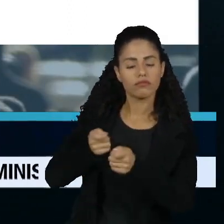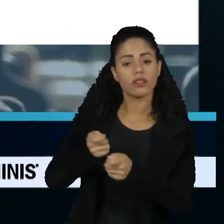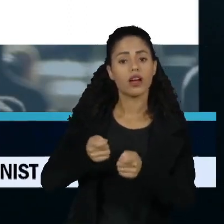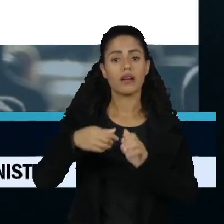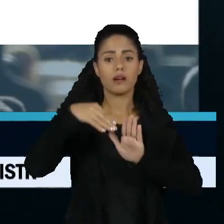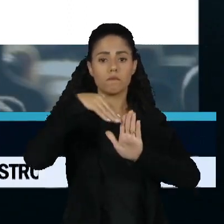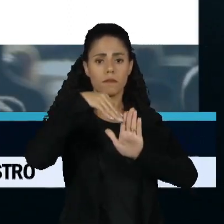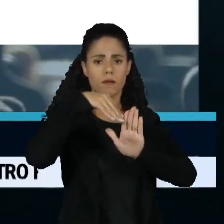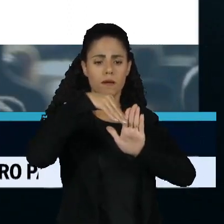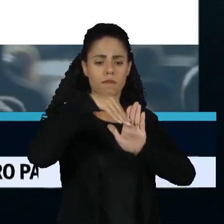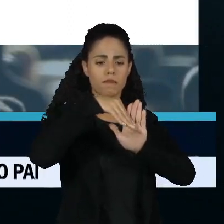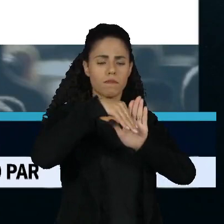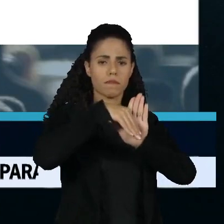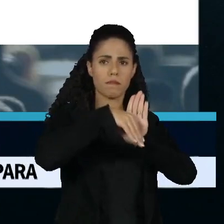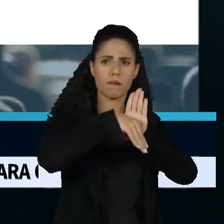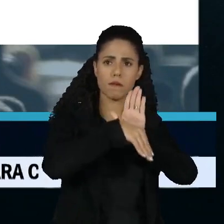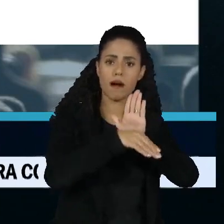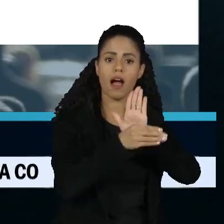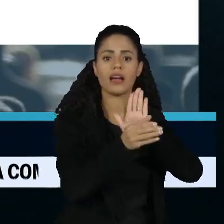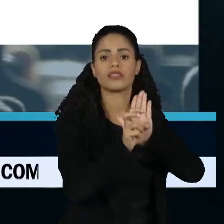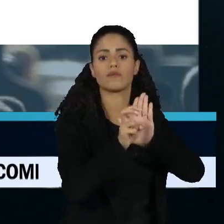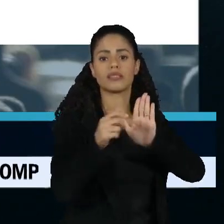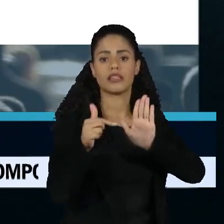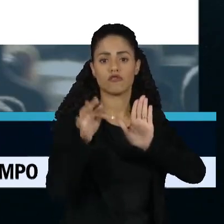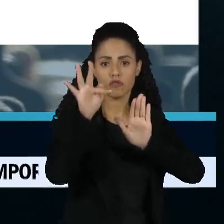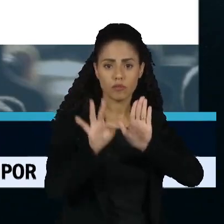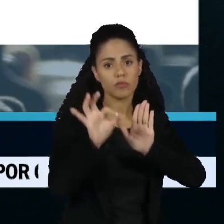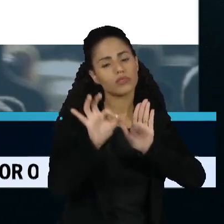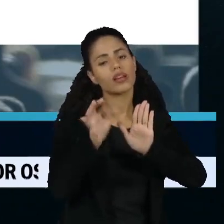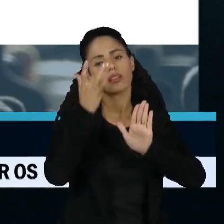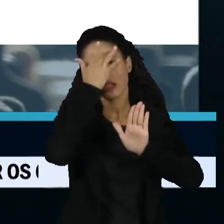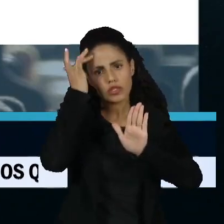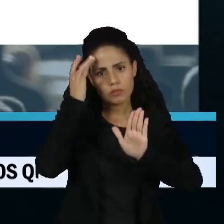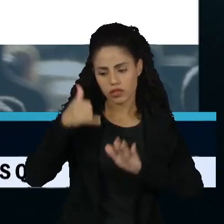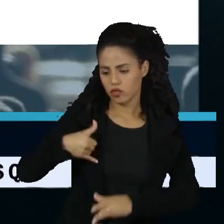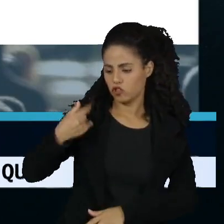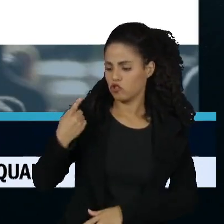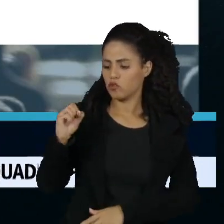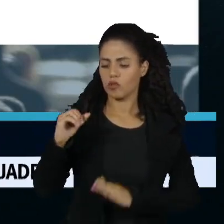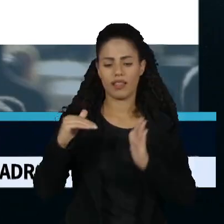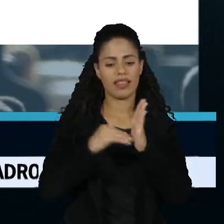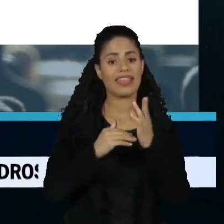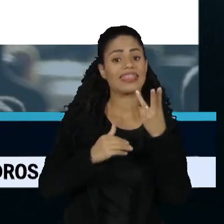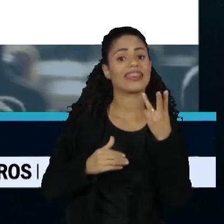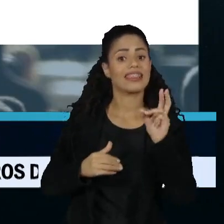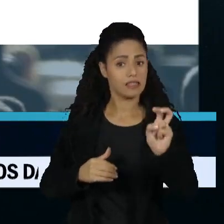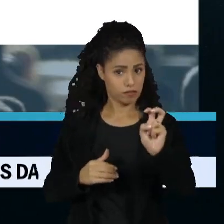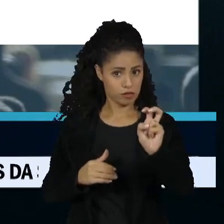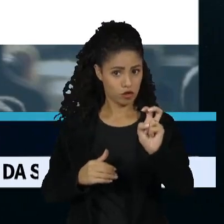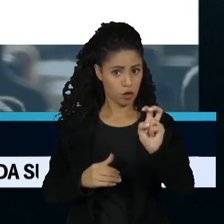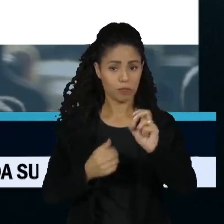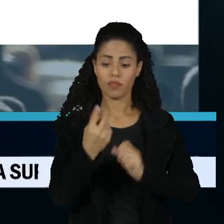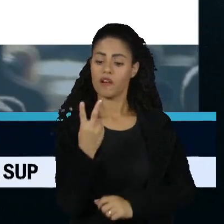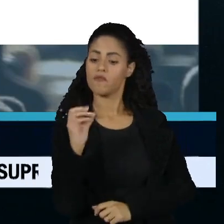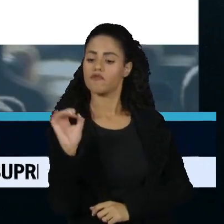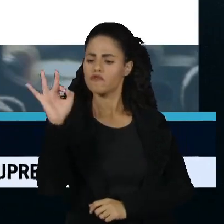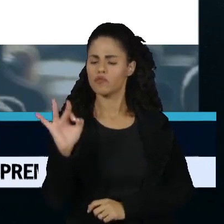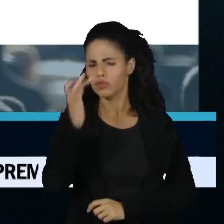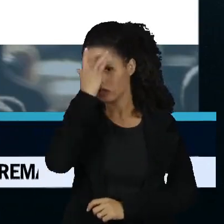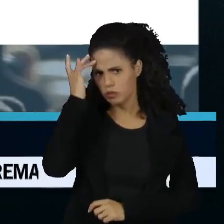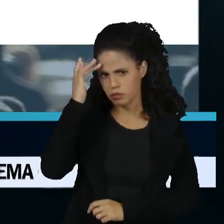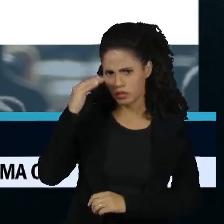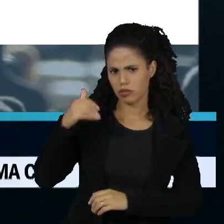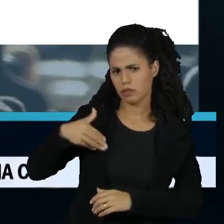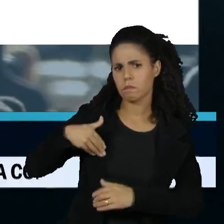cai para menos de 60% os jovens de 18 a 35 anos 20% dos mais